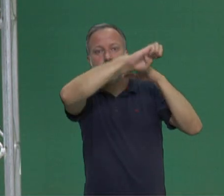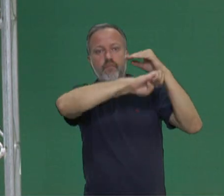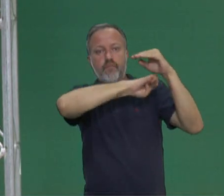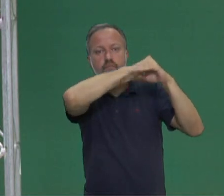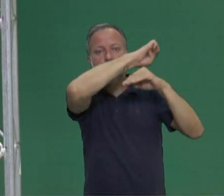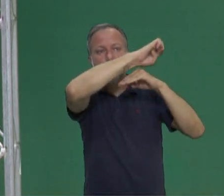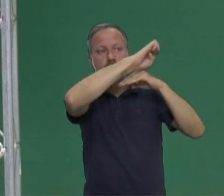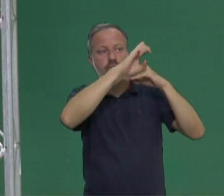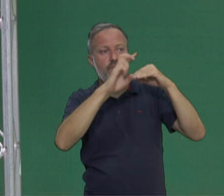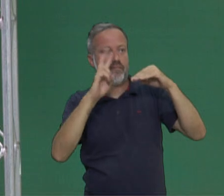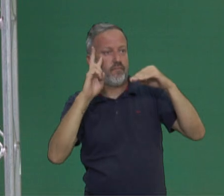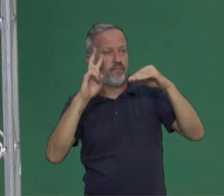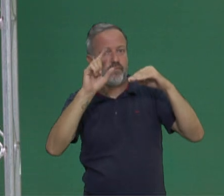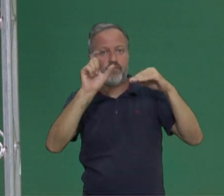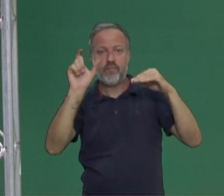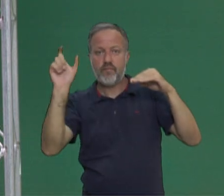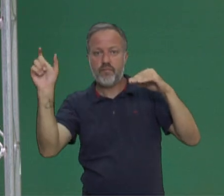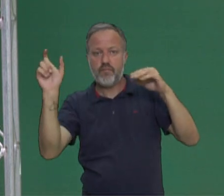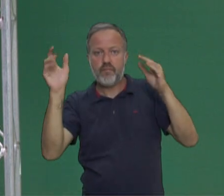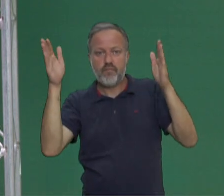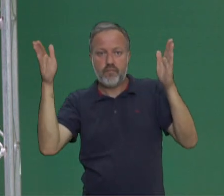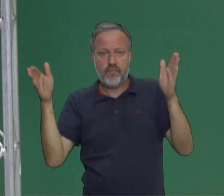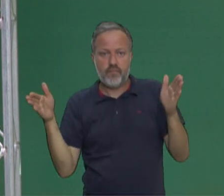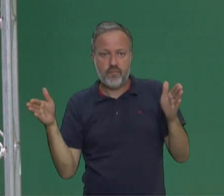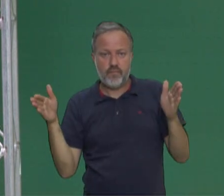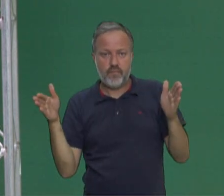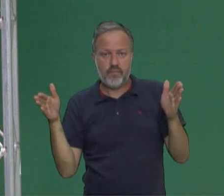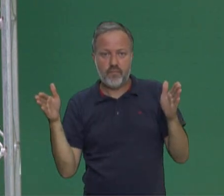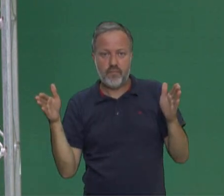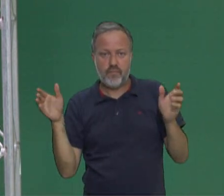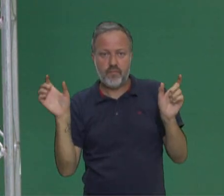na primeira camada, elementos que têm a primeira camada cheia.